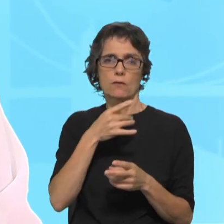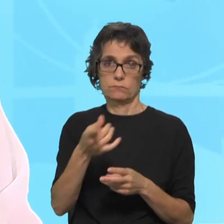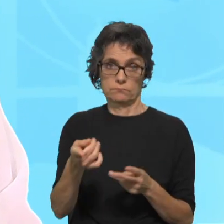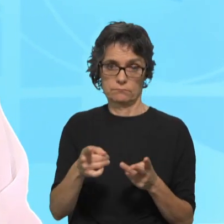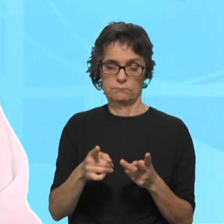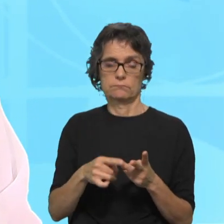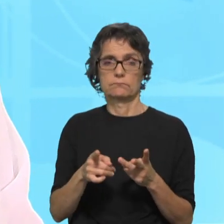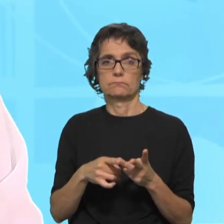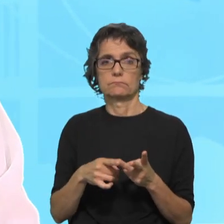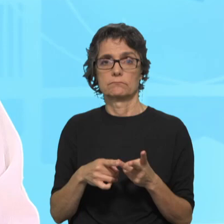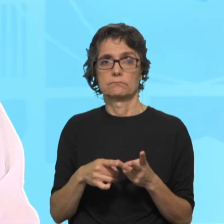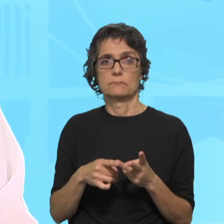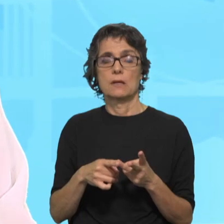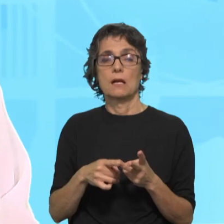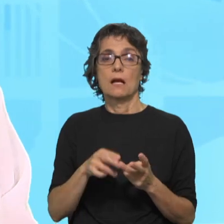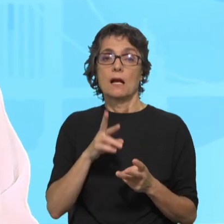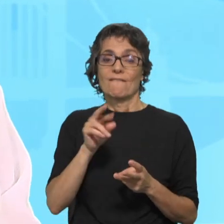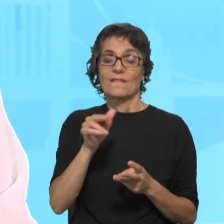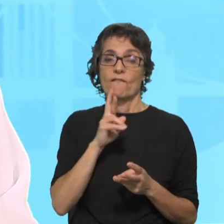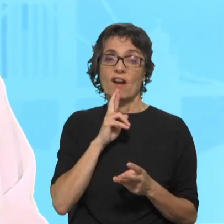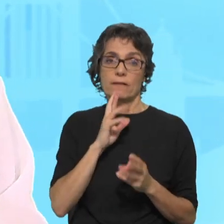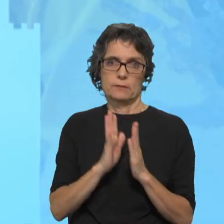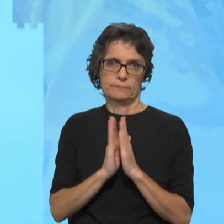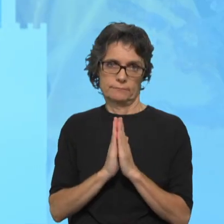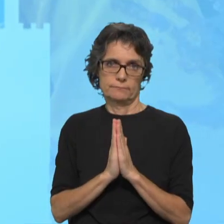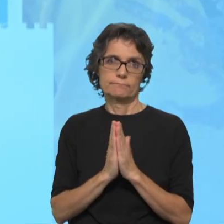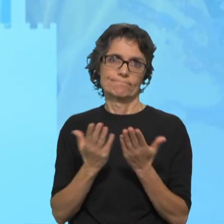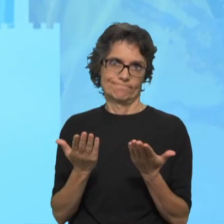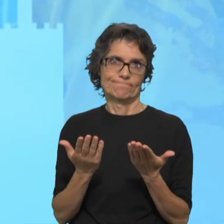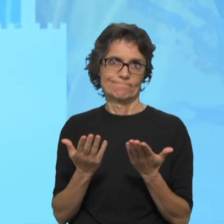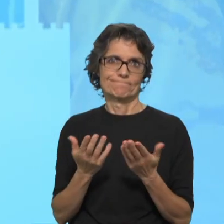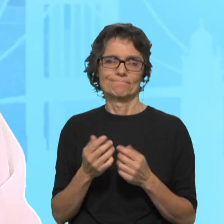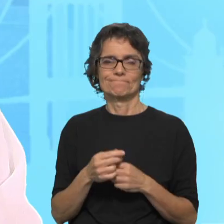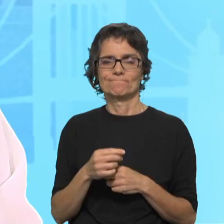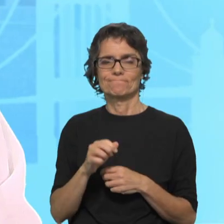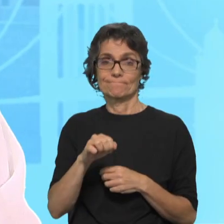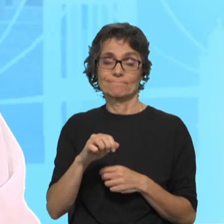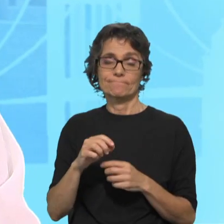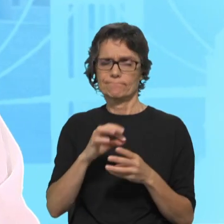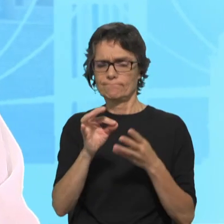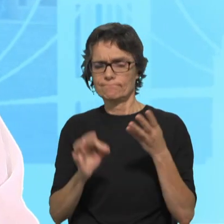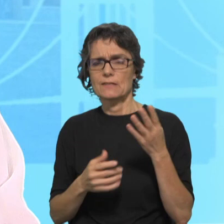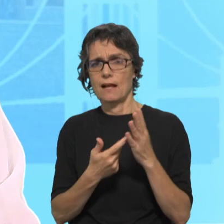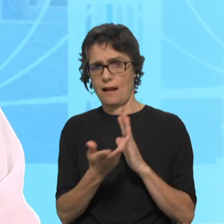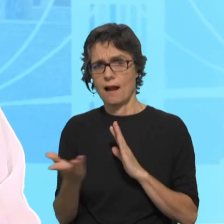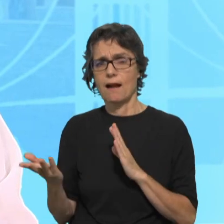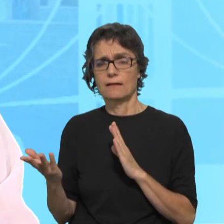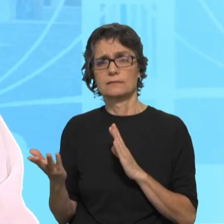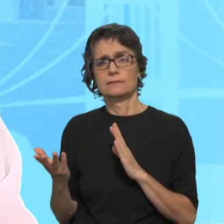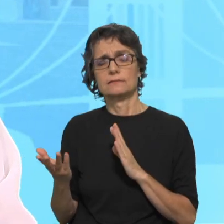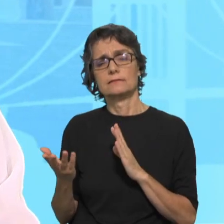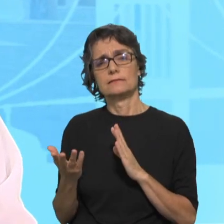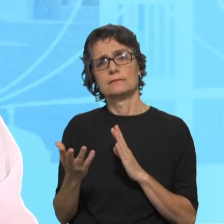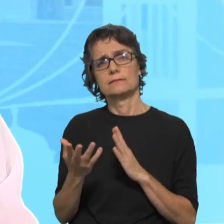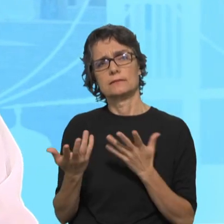também Fátima. A religião. Enfim, há todo um conjunto de aspectos que são